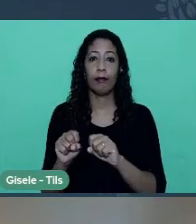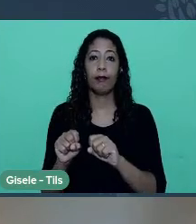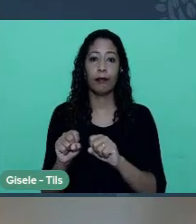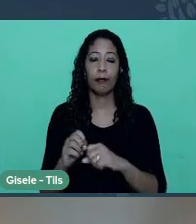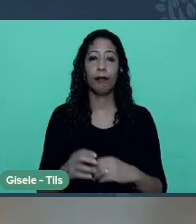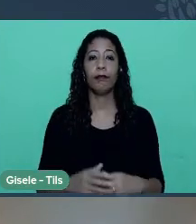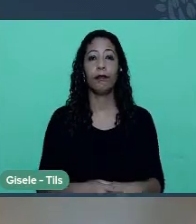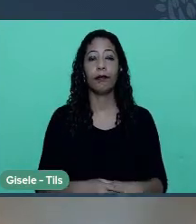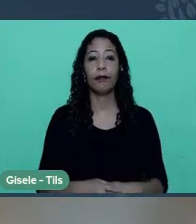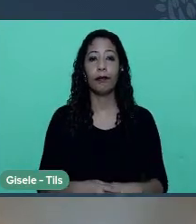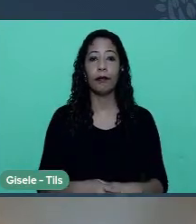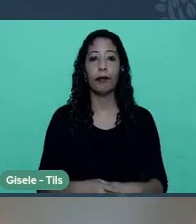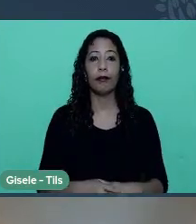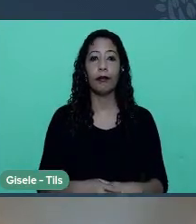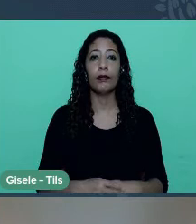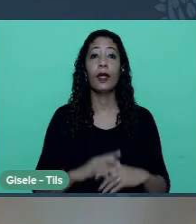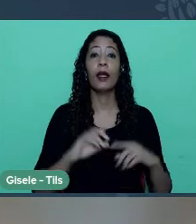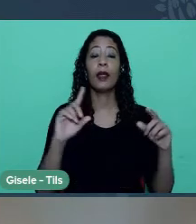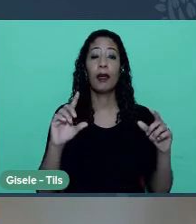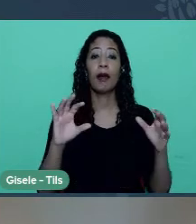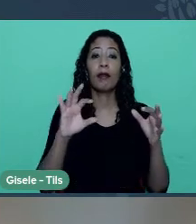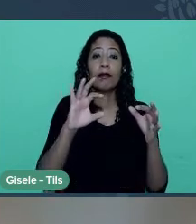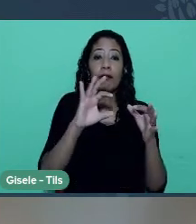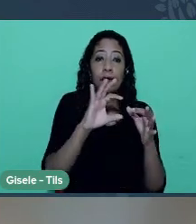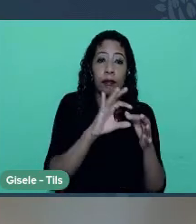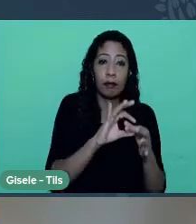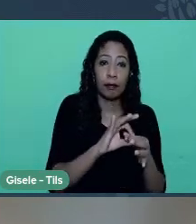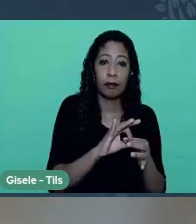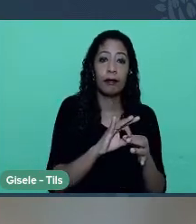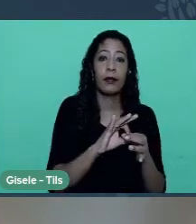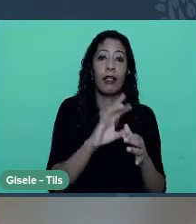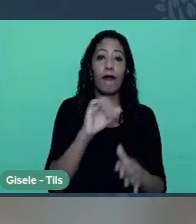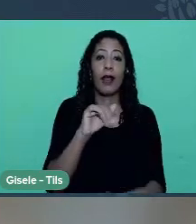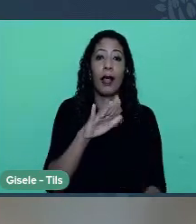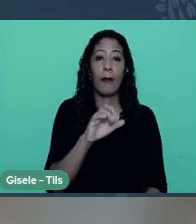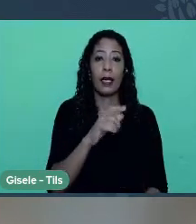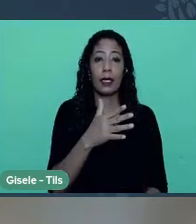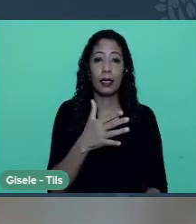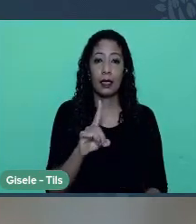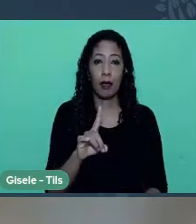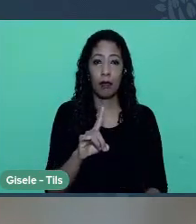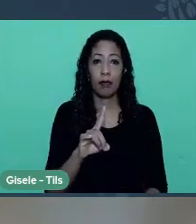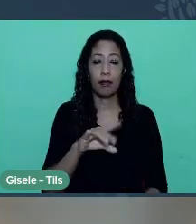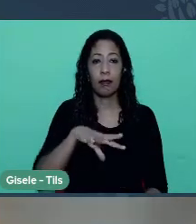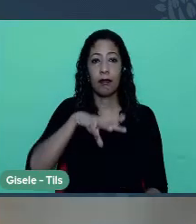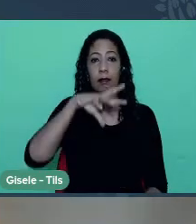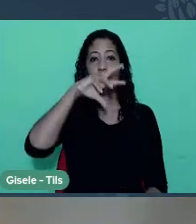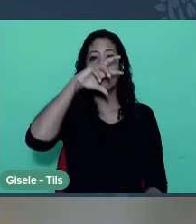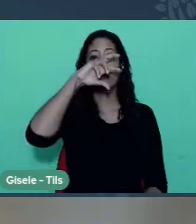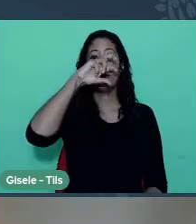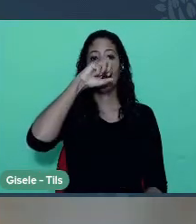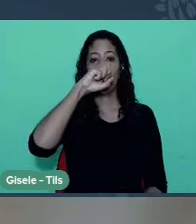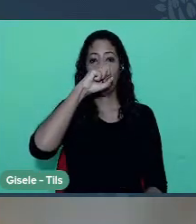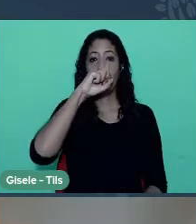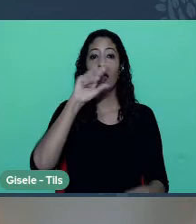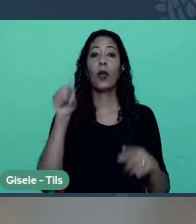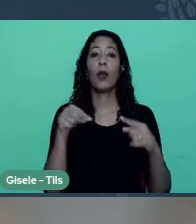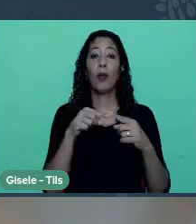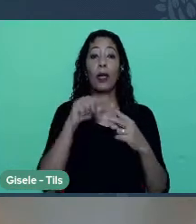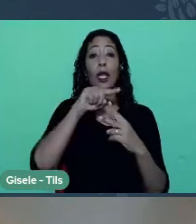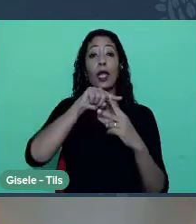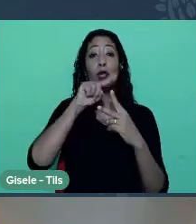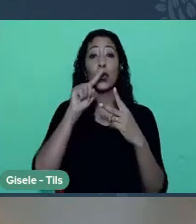terminologia, que se associa a uma inflamação das vias aéreas. Então, é como se fossem 2 inflamações juntas,